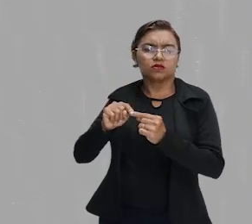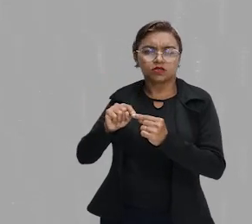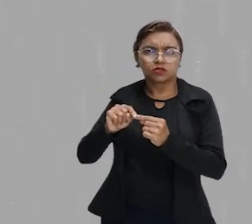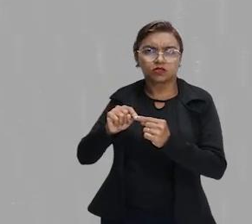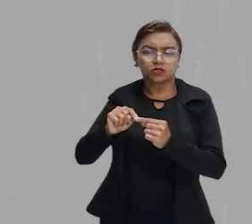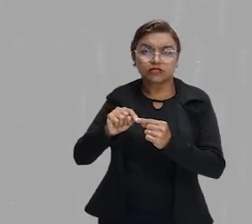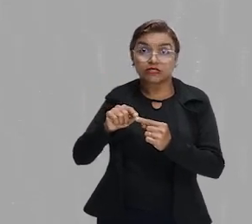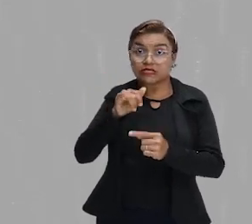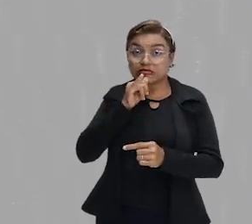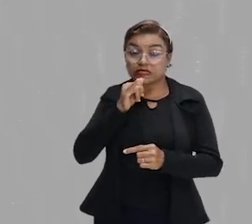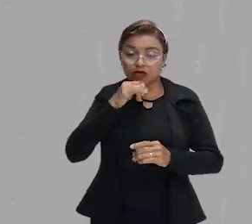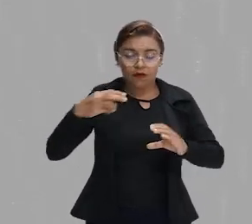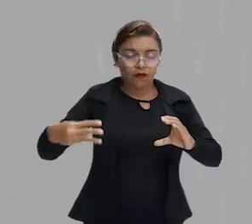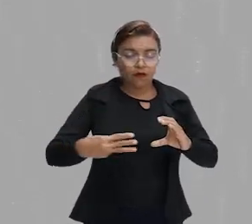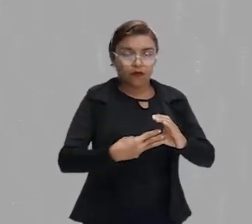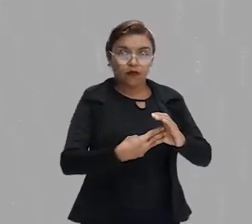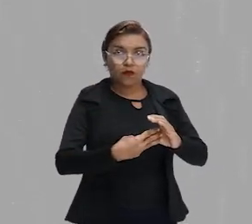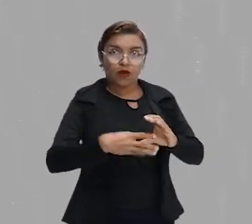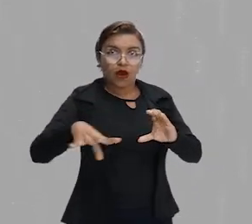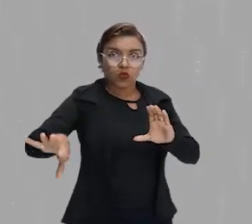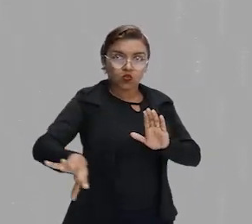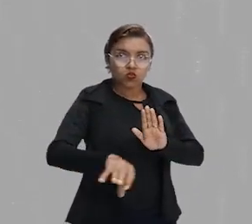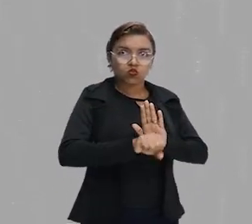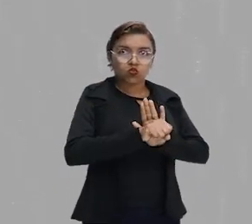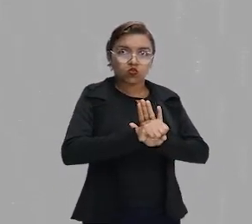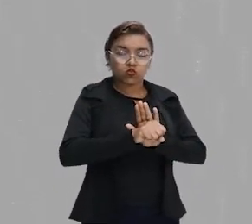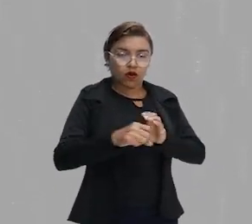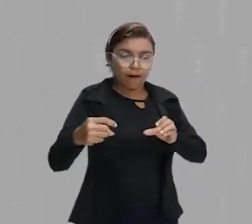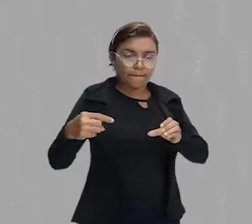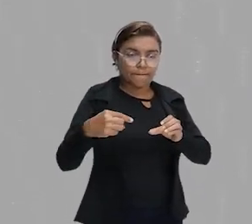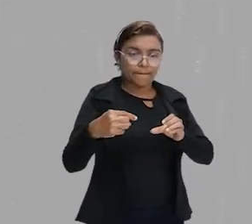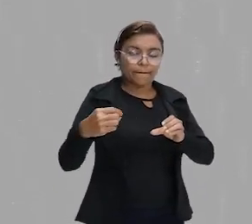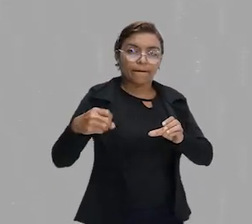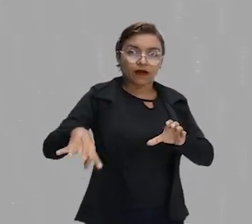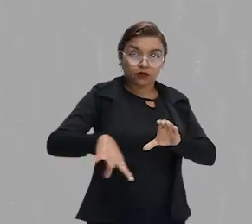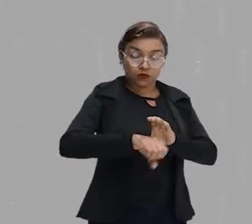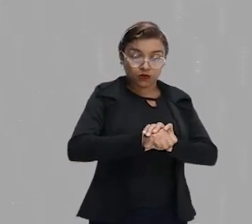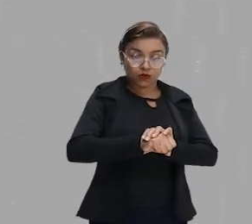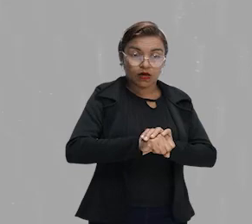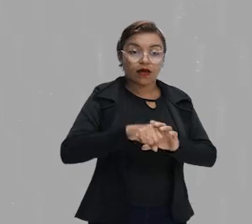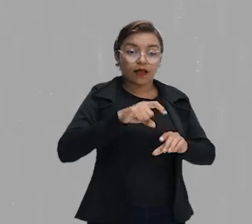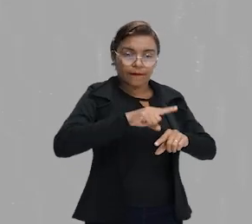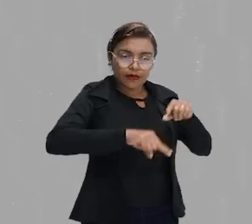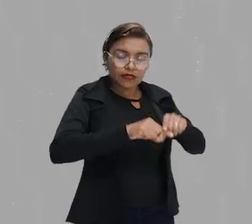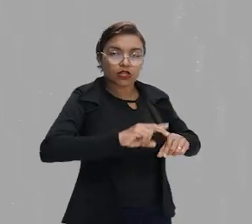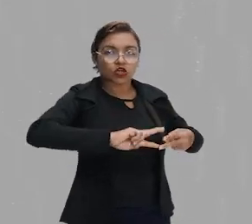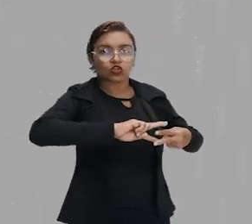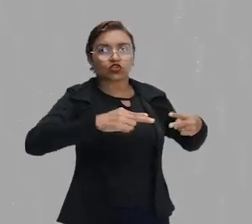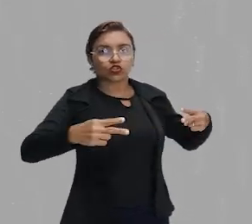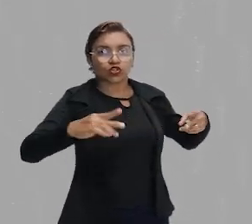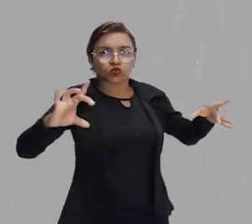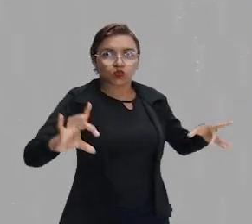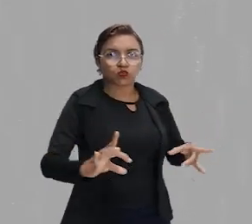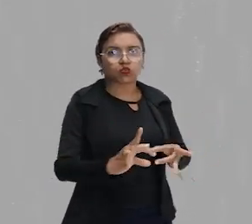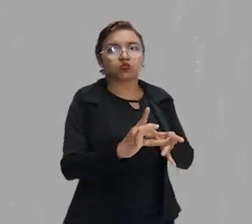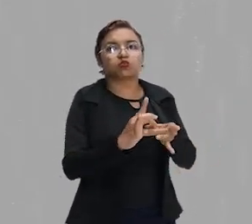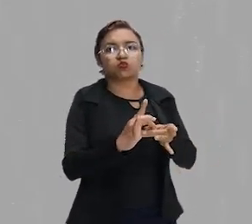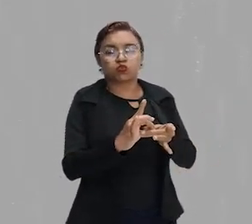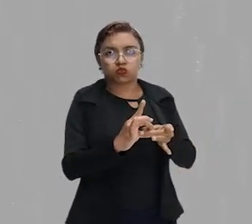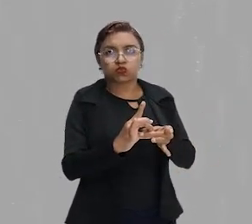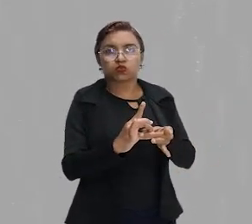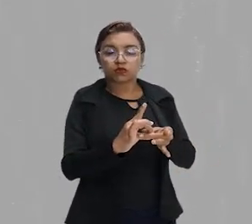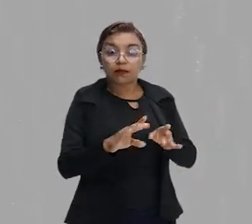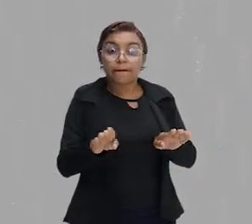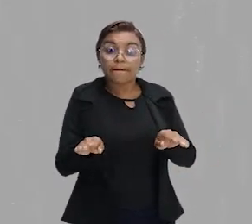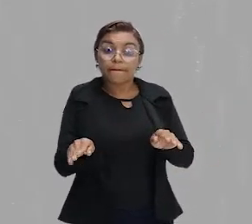de entrar na célula hospedeira, fundir o material genético dele com o material genético